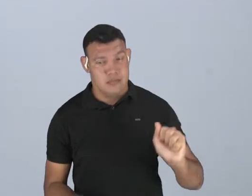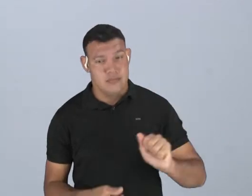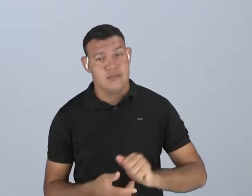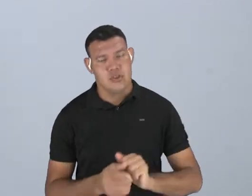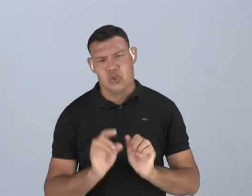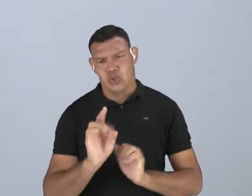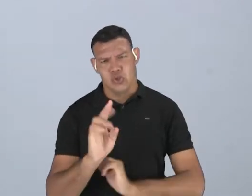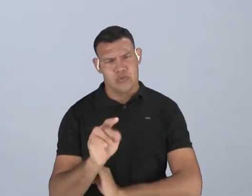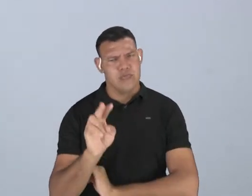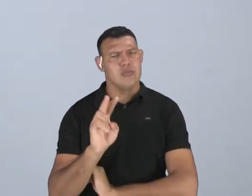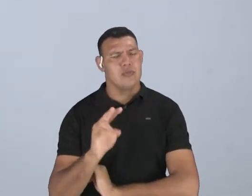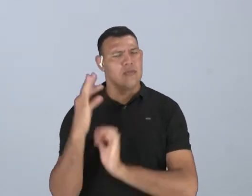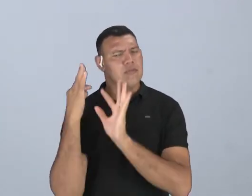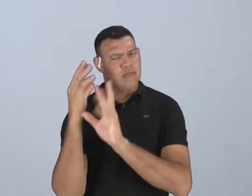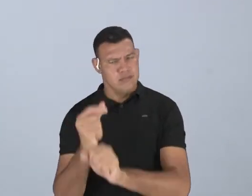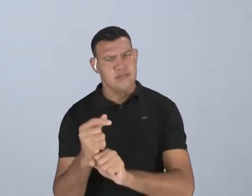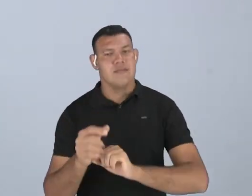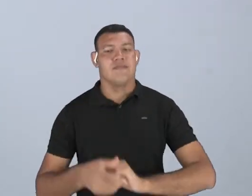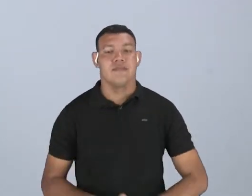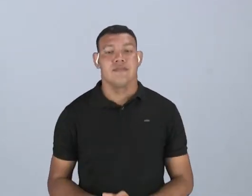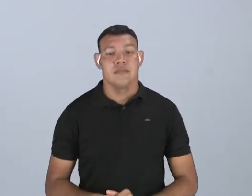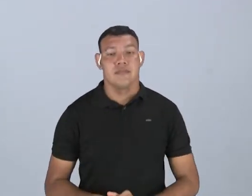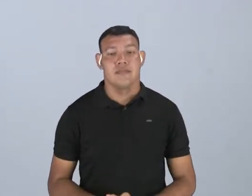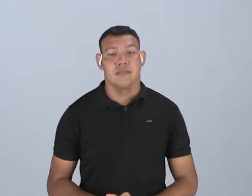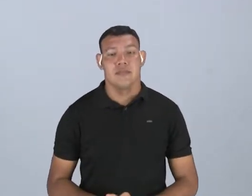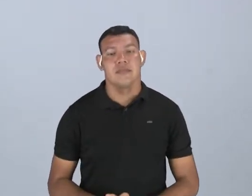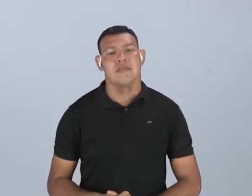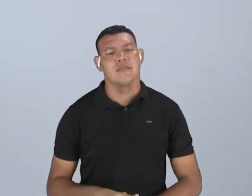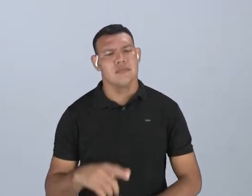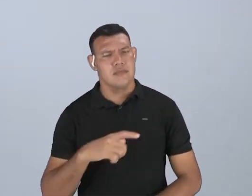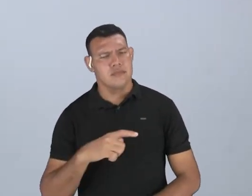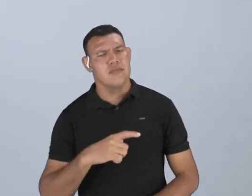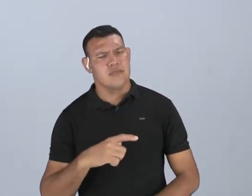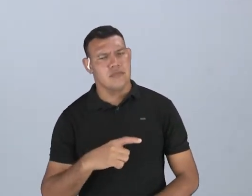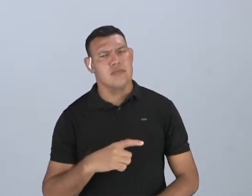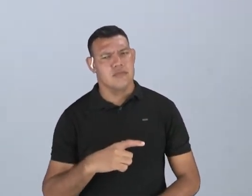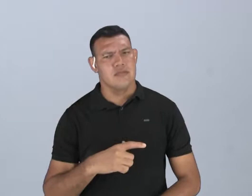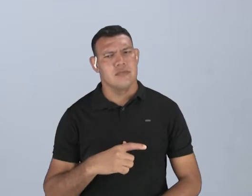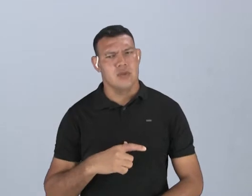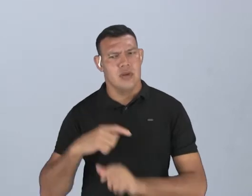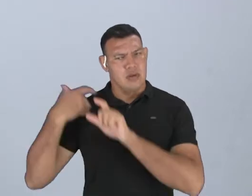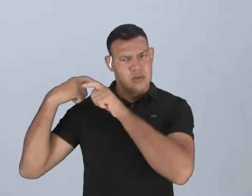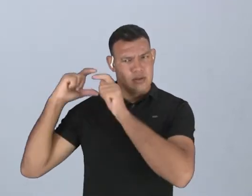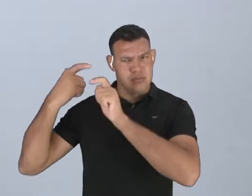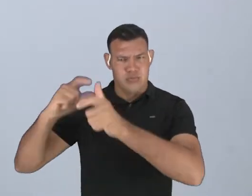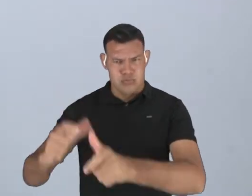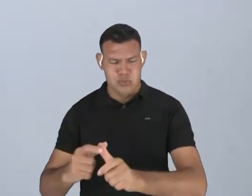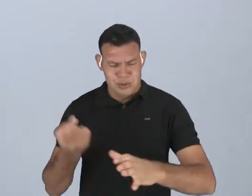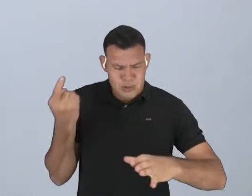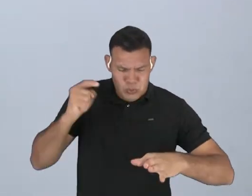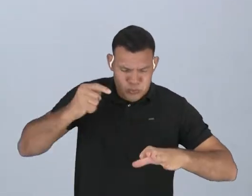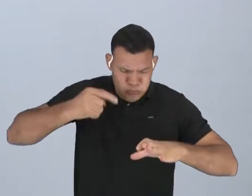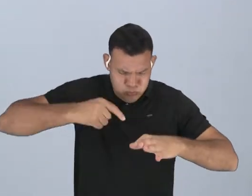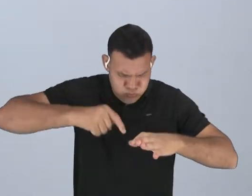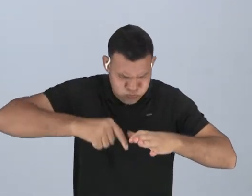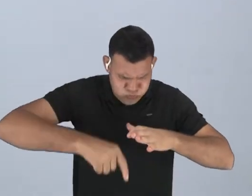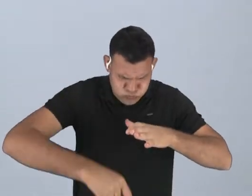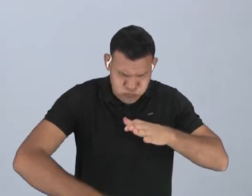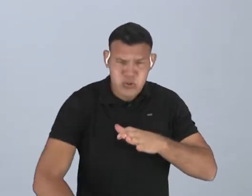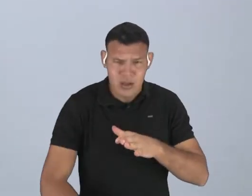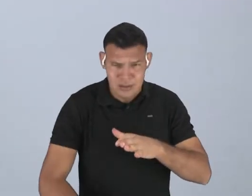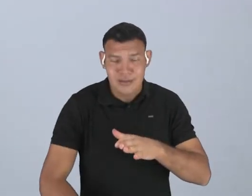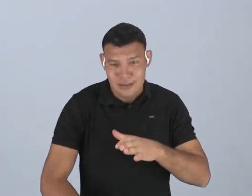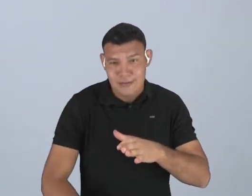relembrarmos. Agora, existem teóricos que começam a mergulhar, né, como a gente costuma